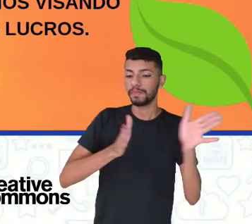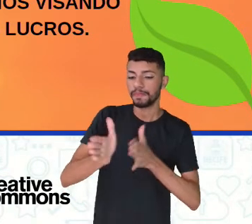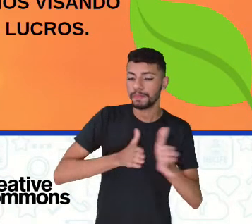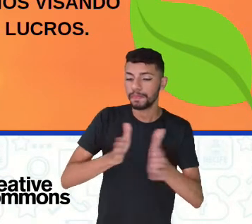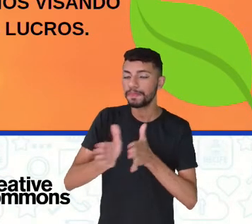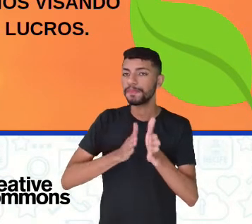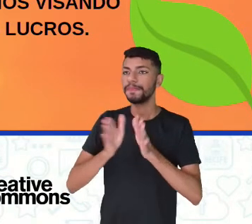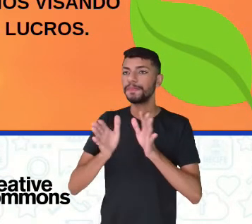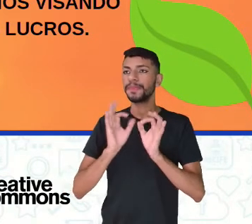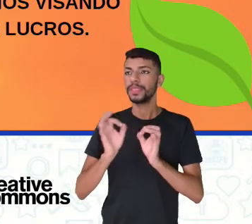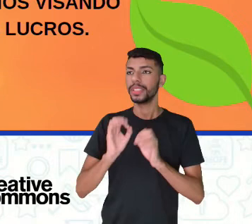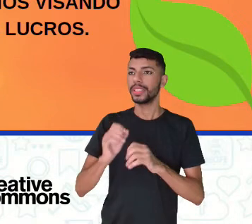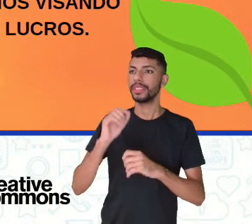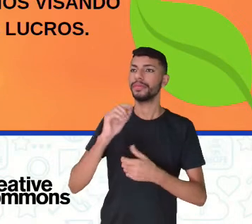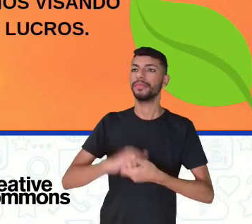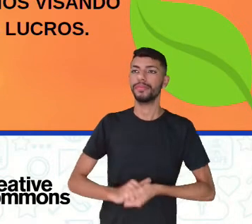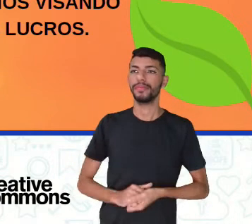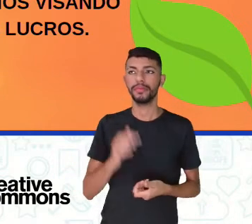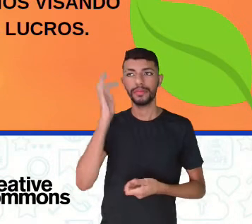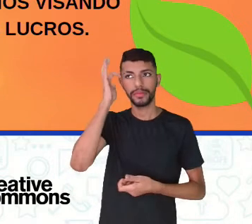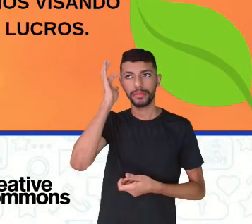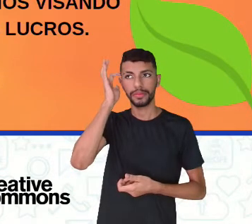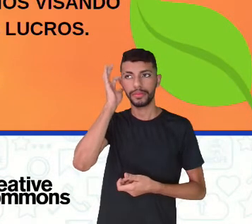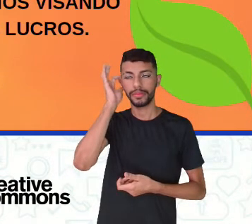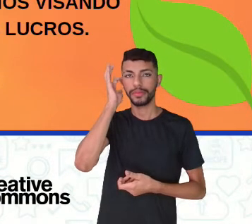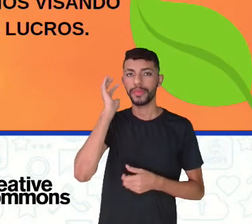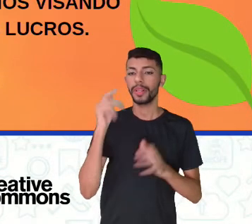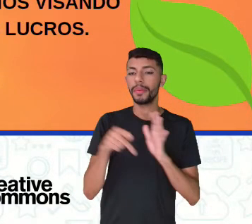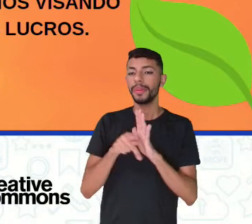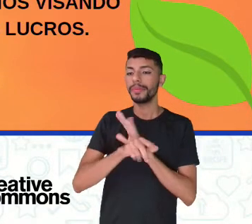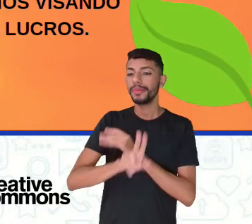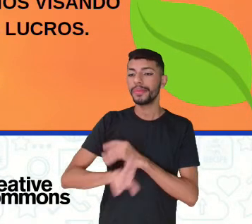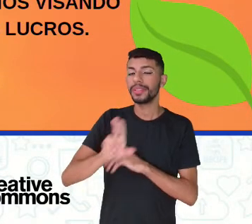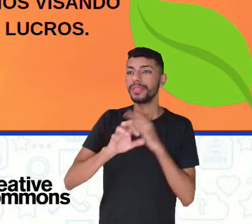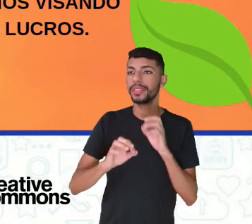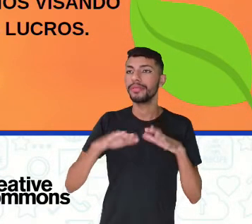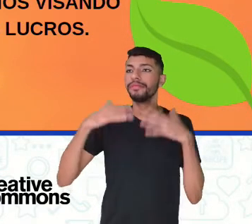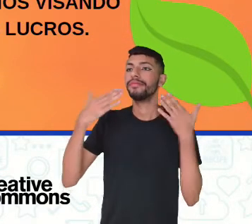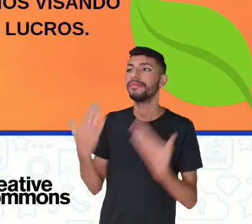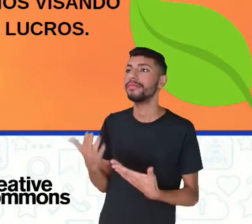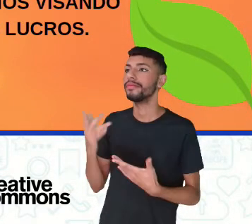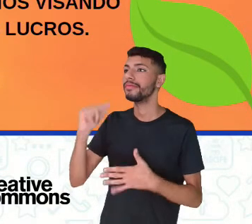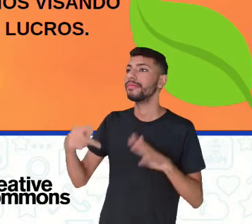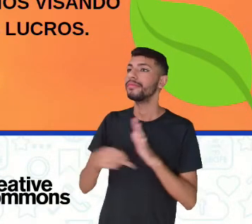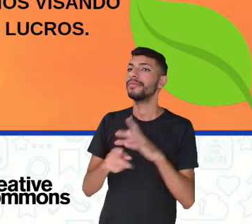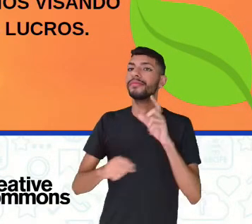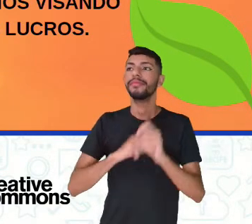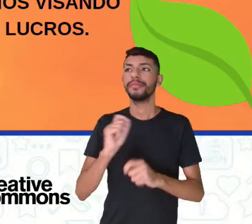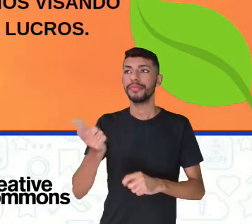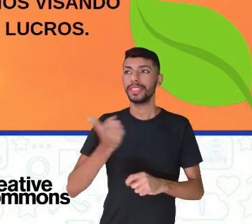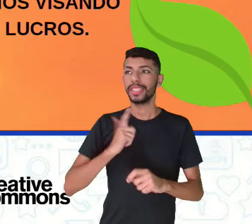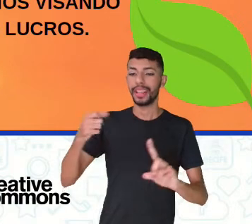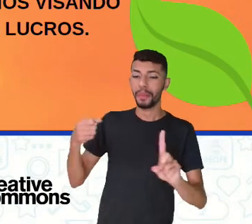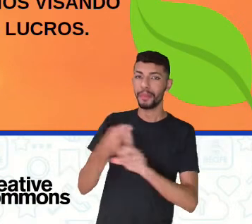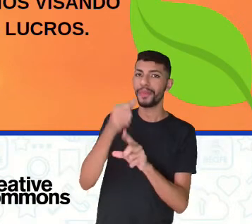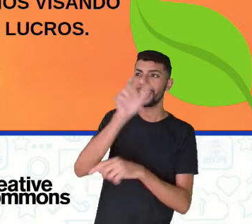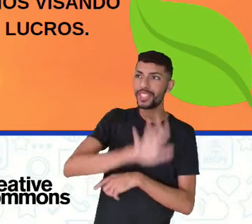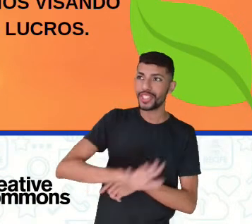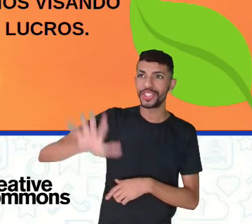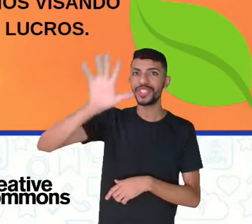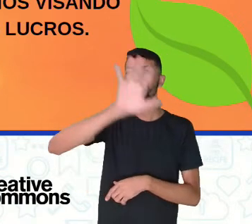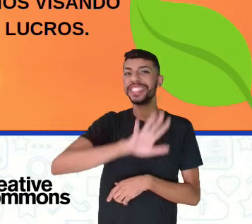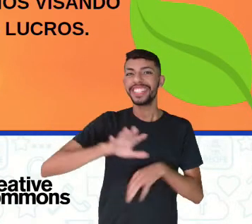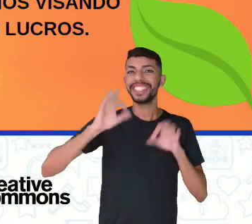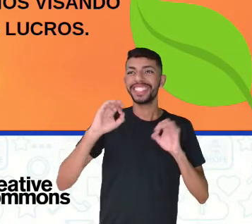tempo que seja hábil, né, para ser consumido, e isso vai fazer com que a gente tenha um impacto geral,